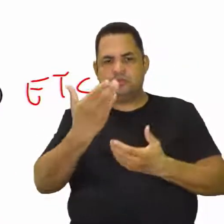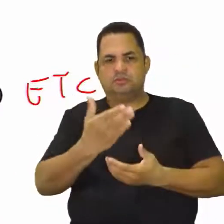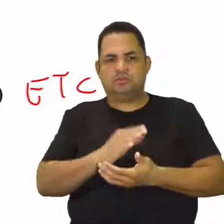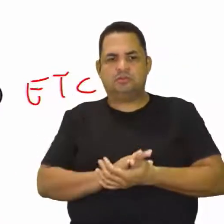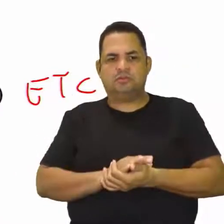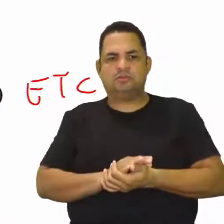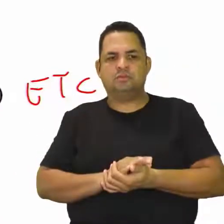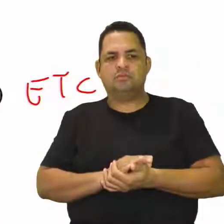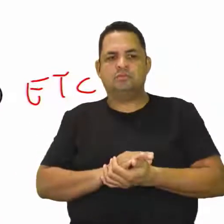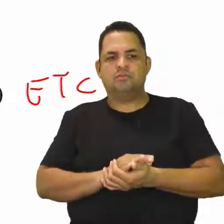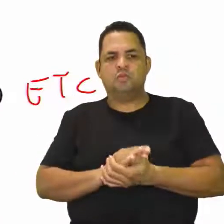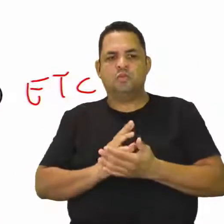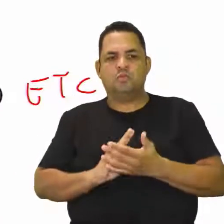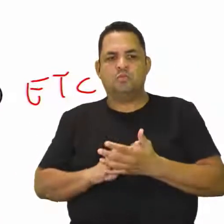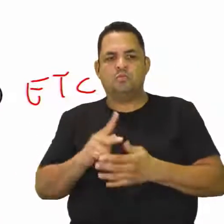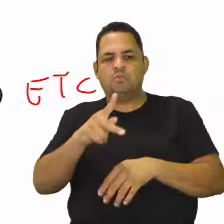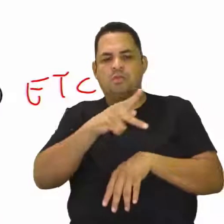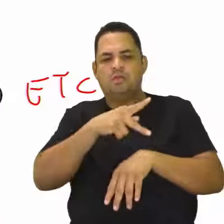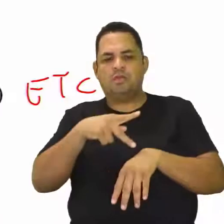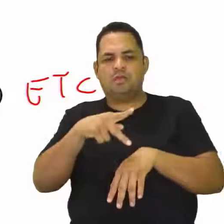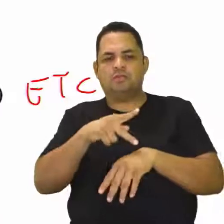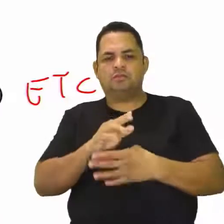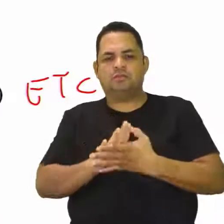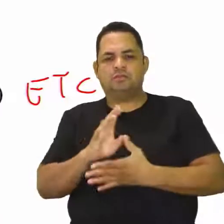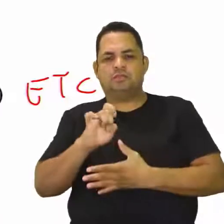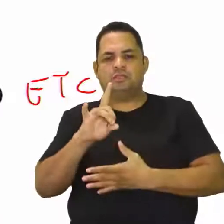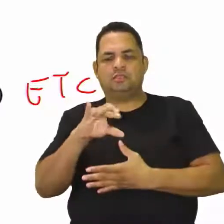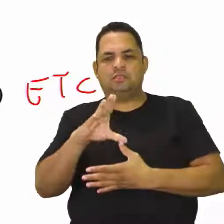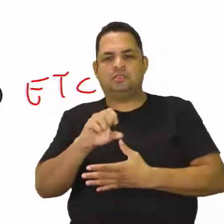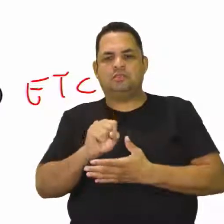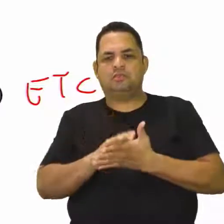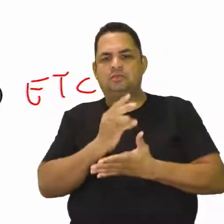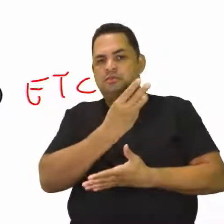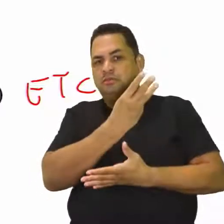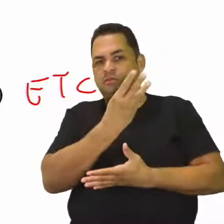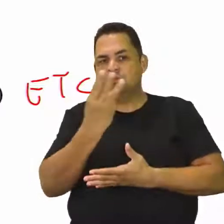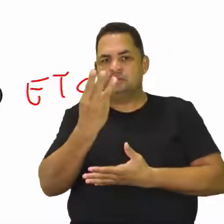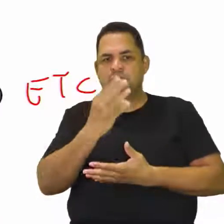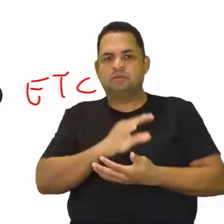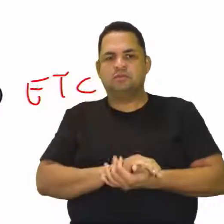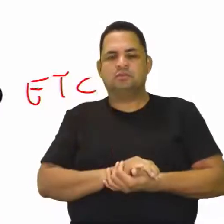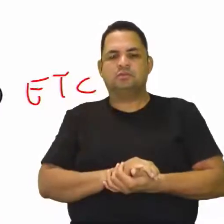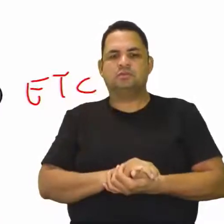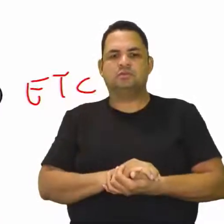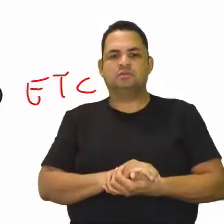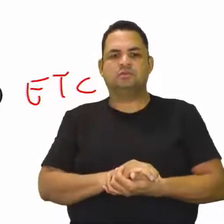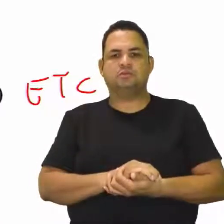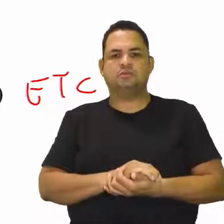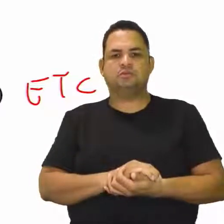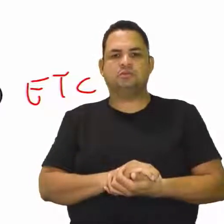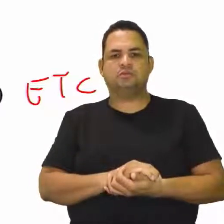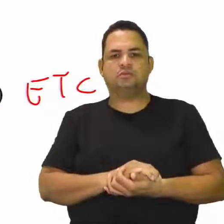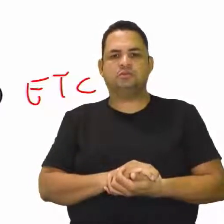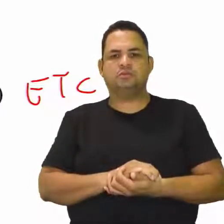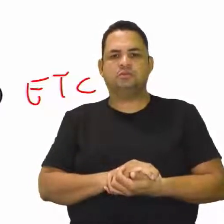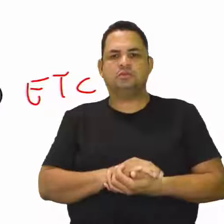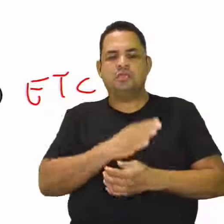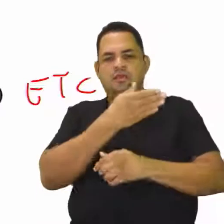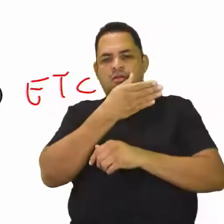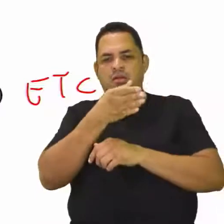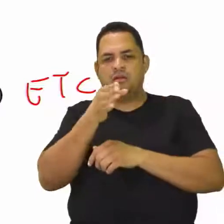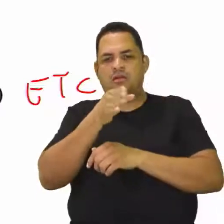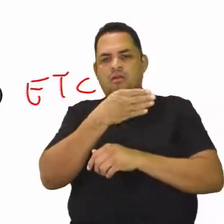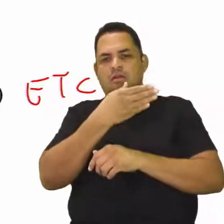potência dos aliados. O eixo é só aqueles três ali mesmo. Olha a bandeira do Japão, como